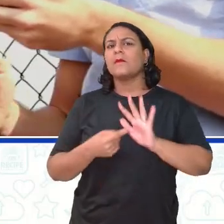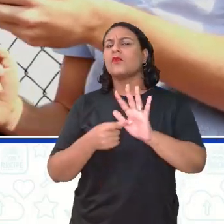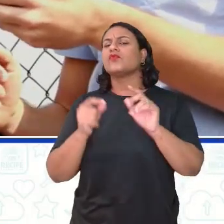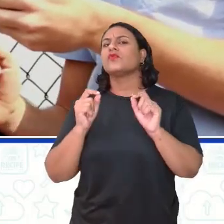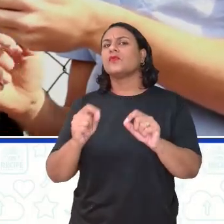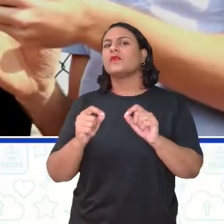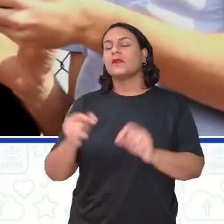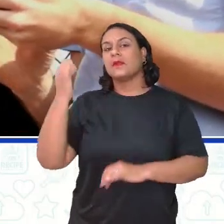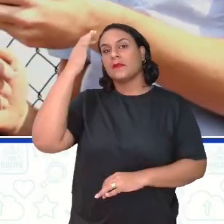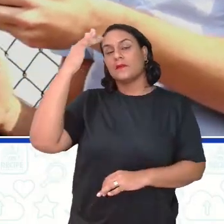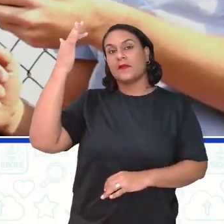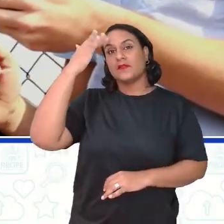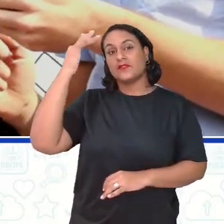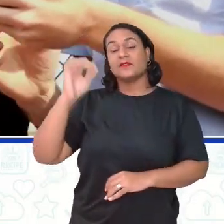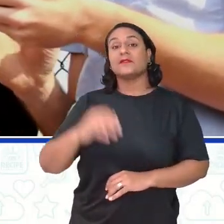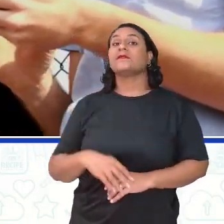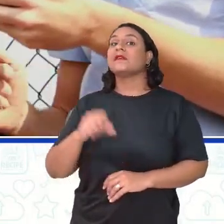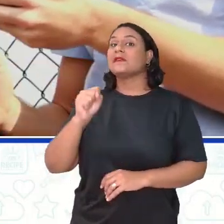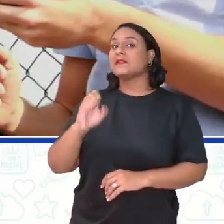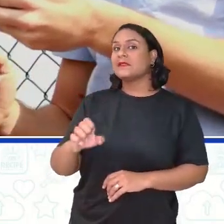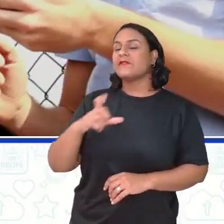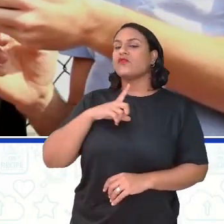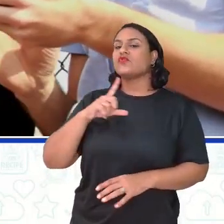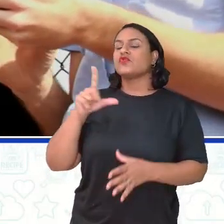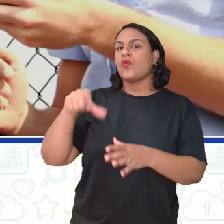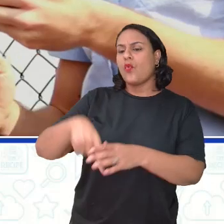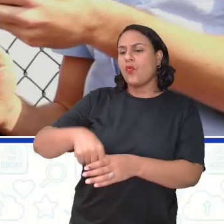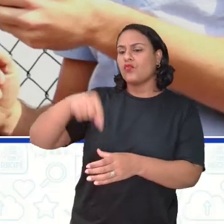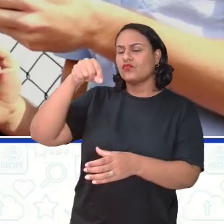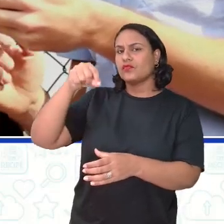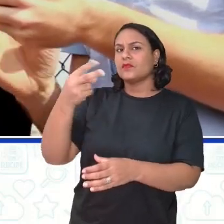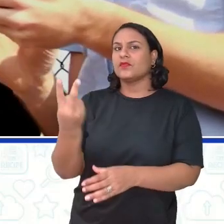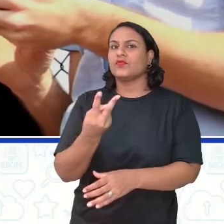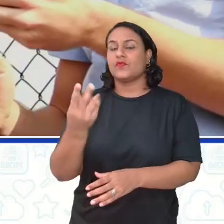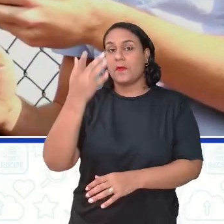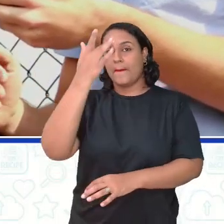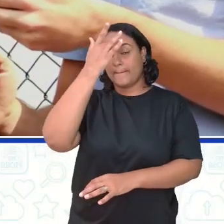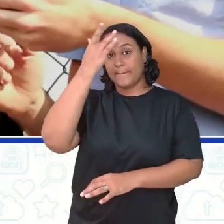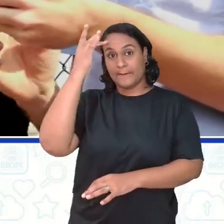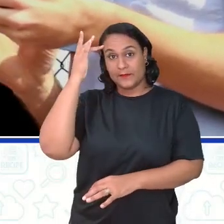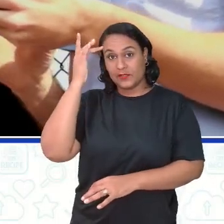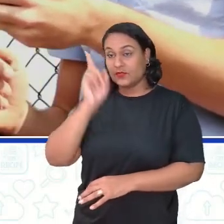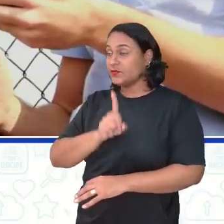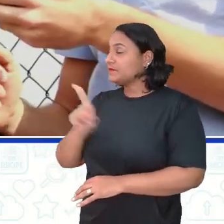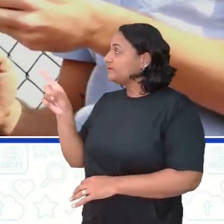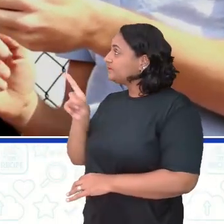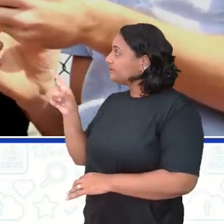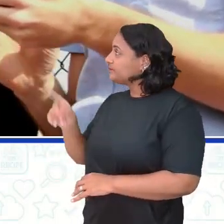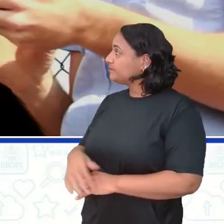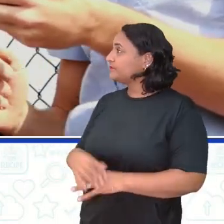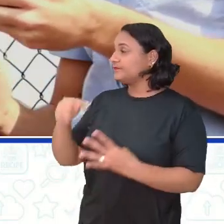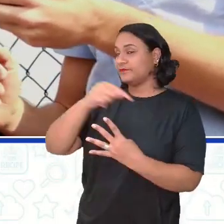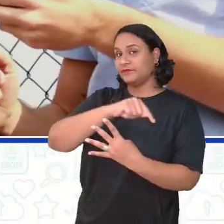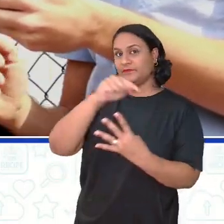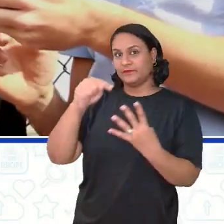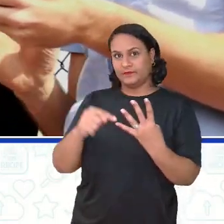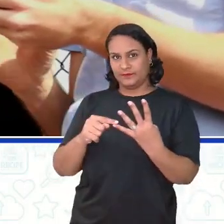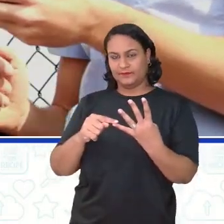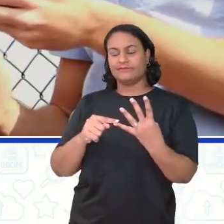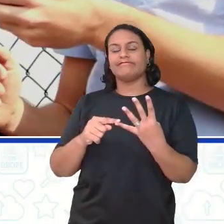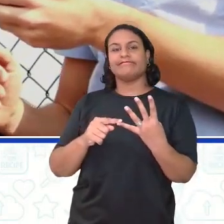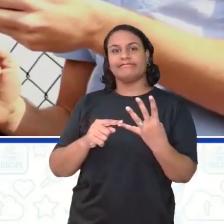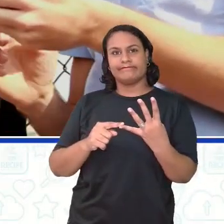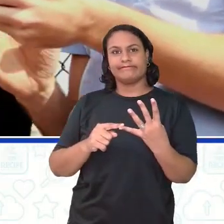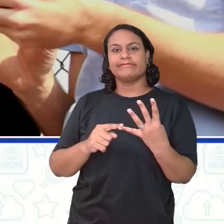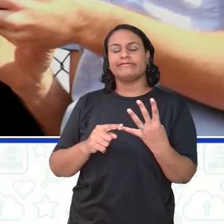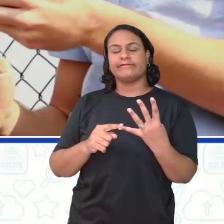Então, imagina que a gente pegasse e fosse sortear 2 dessas pessoas que estão aí, tá certo? Ou seja, tem 4